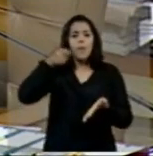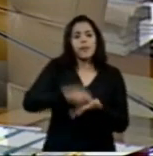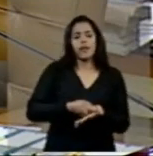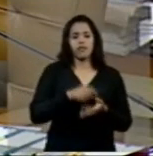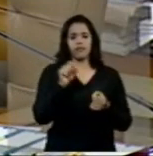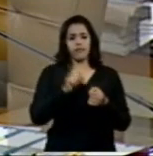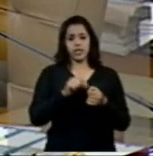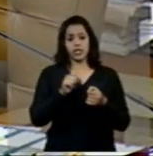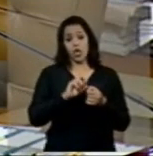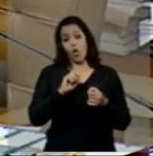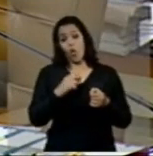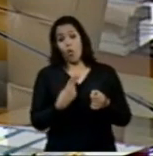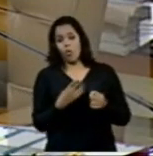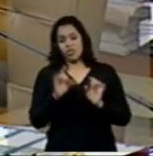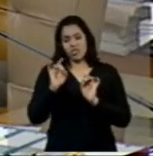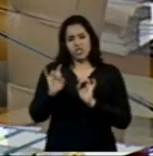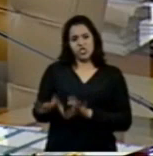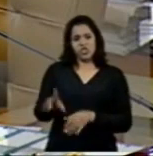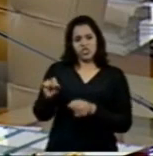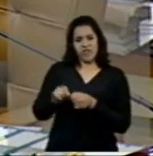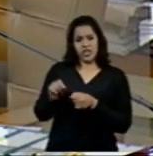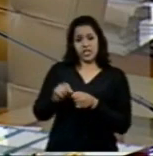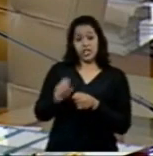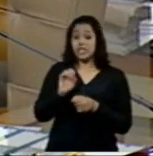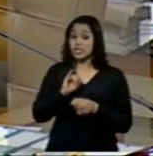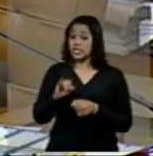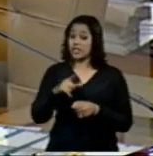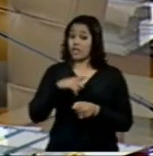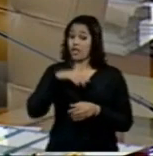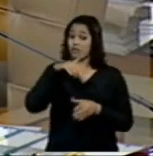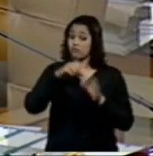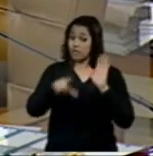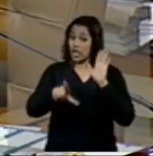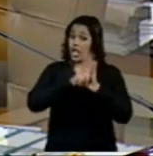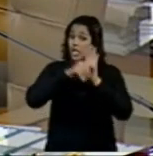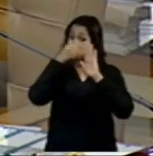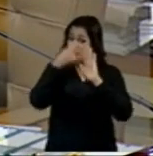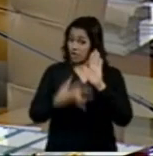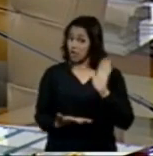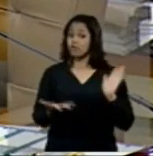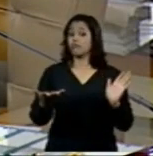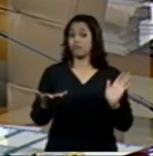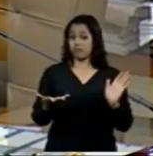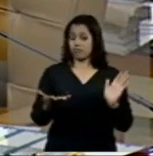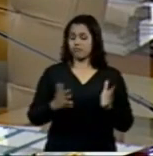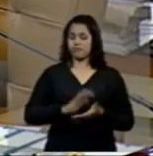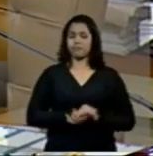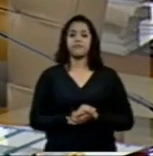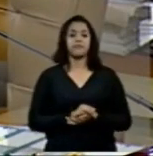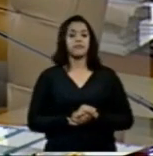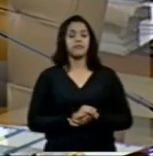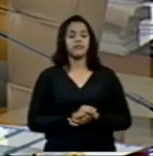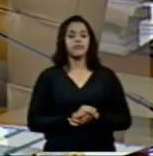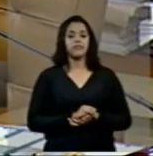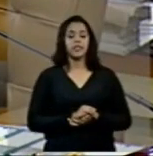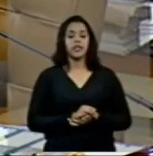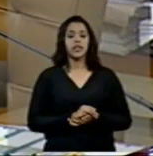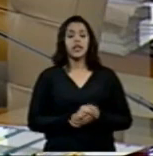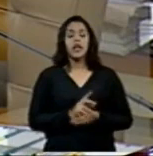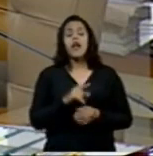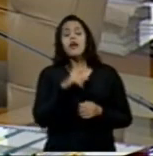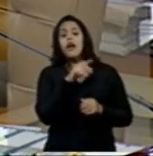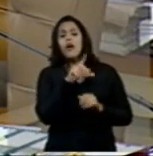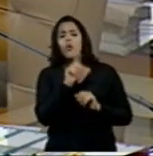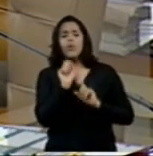ou deixar de fazer alguma coisa, senão em virtude de lei. Os desdobramentos aí extraídos